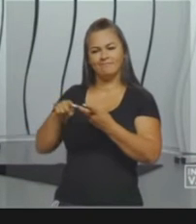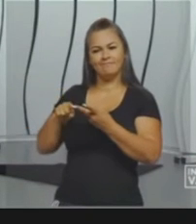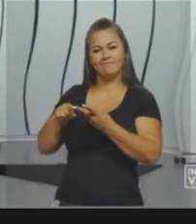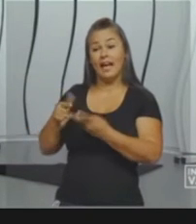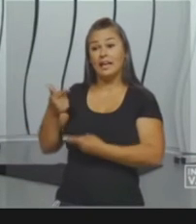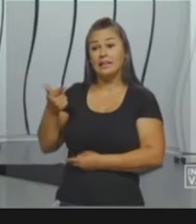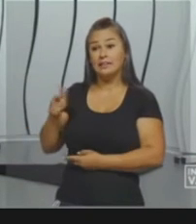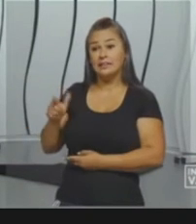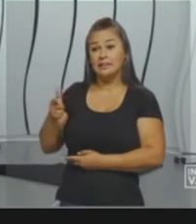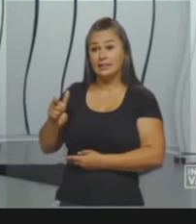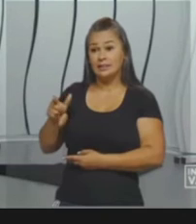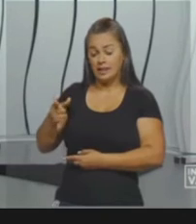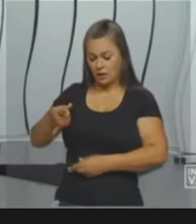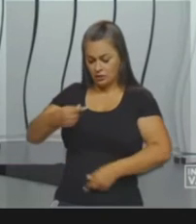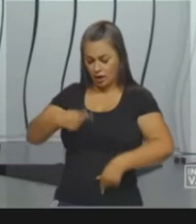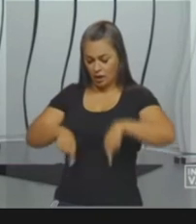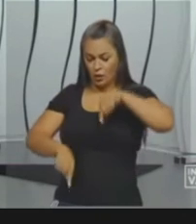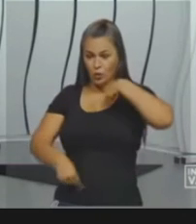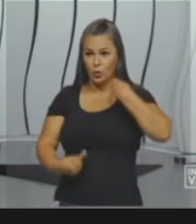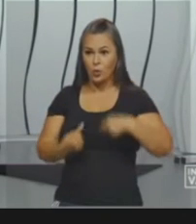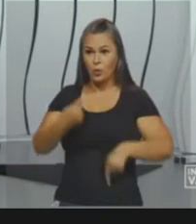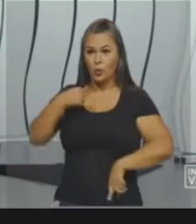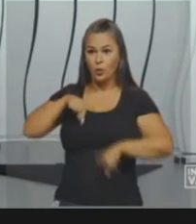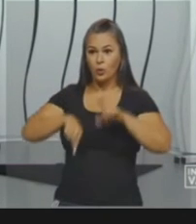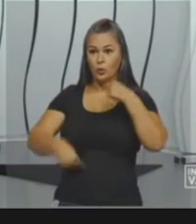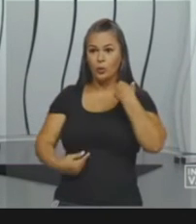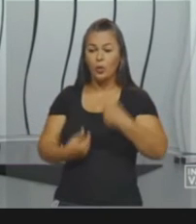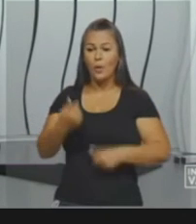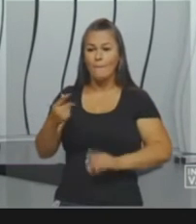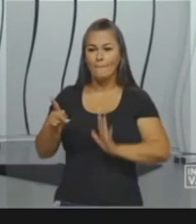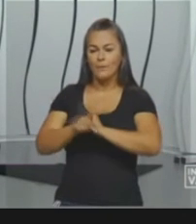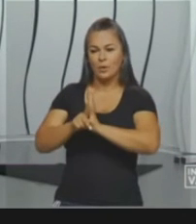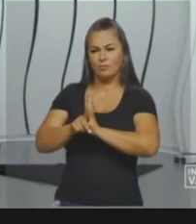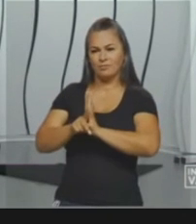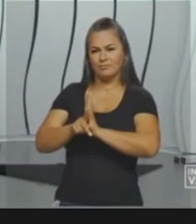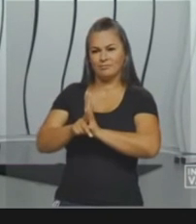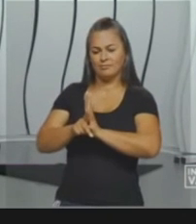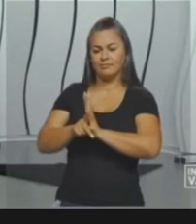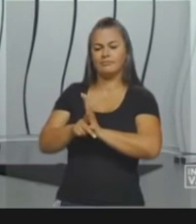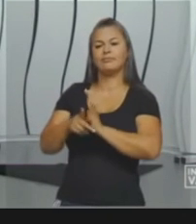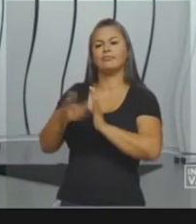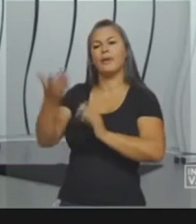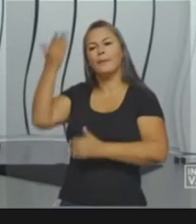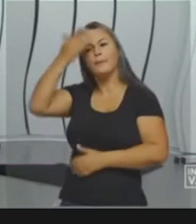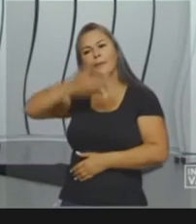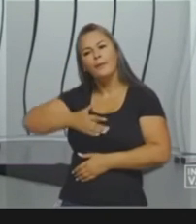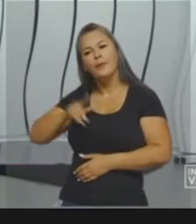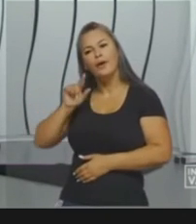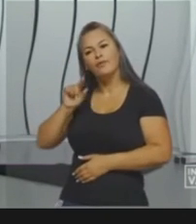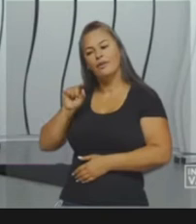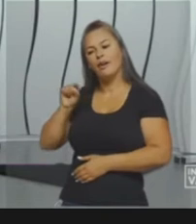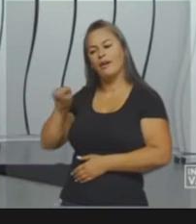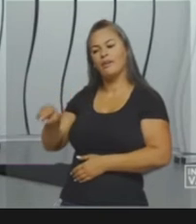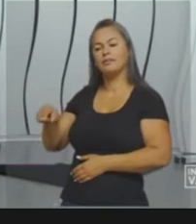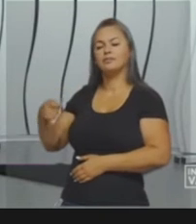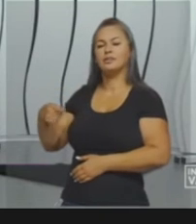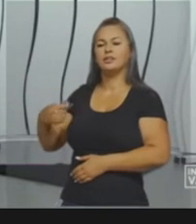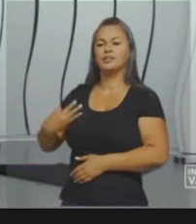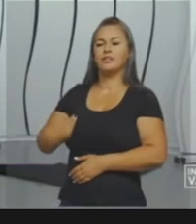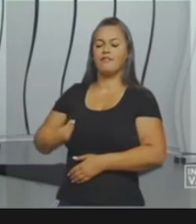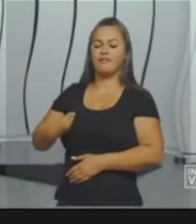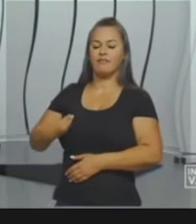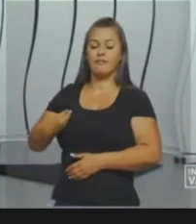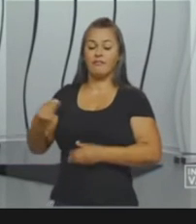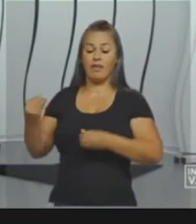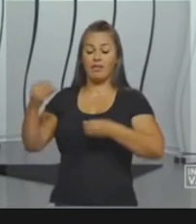próprio. Isso faz com que eles sejam parasitas obrigatórios. Por quê? Para qualquer coisa funcionar